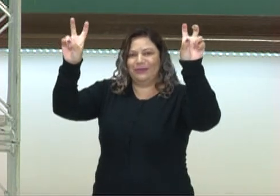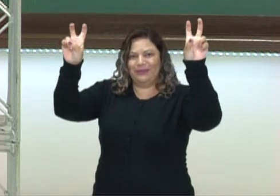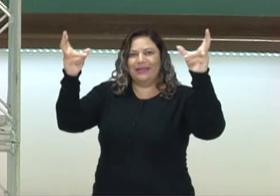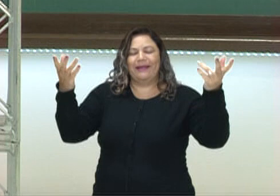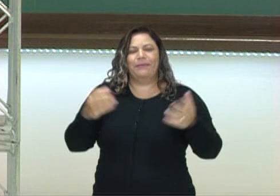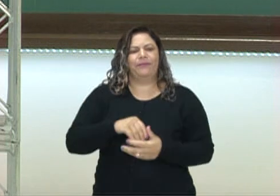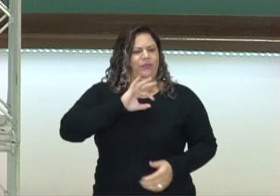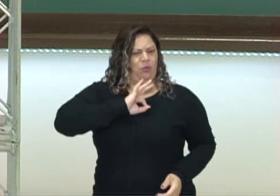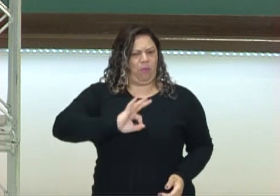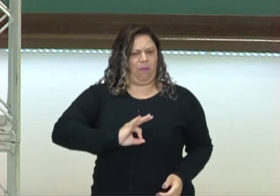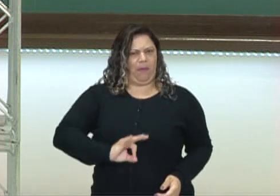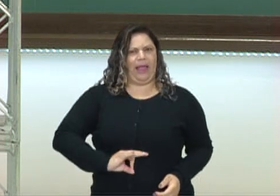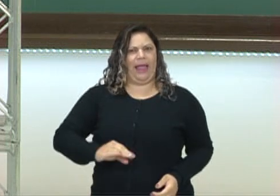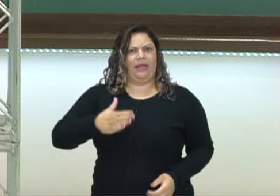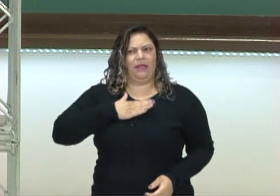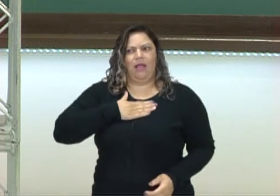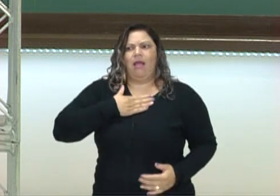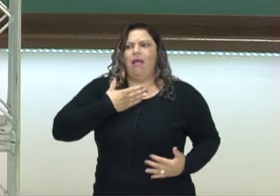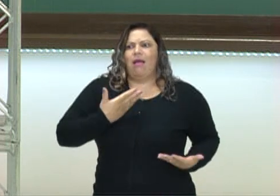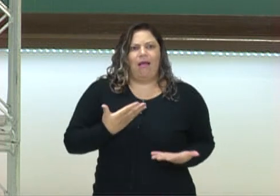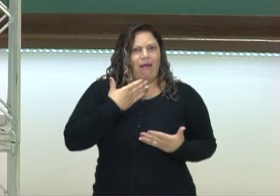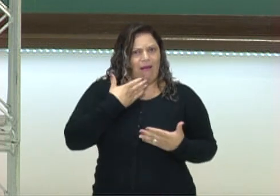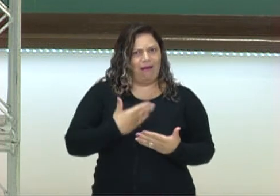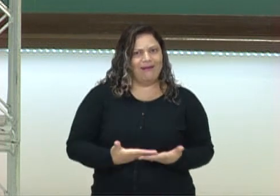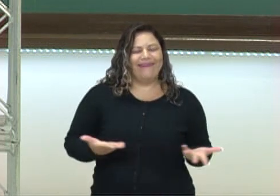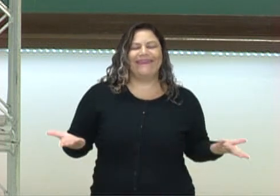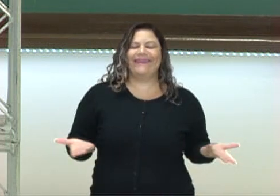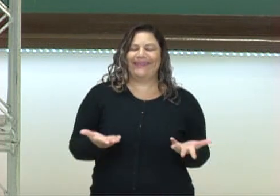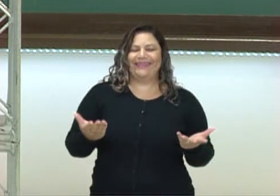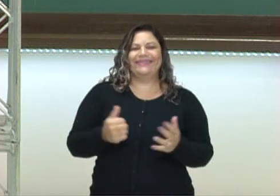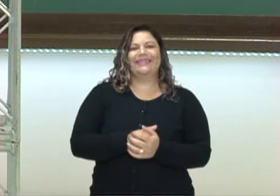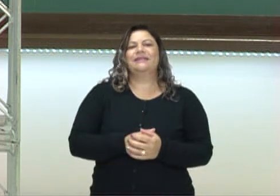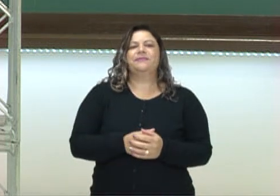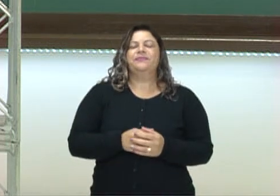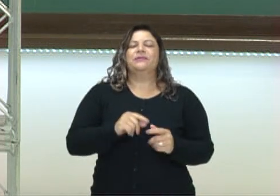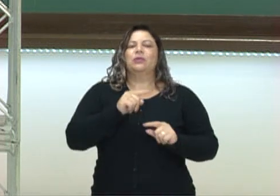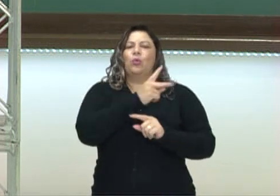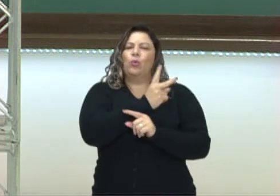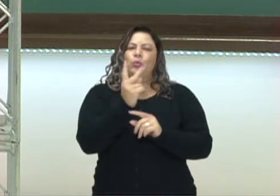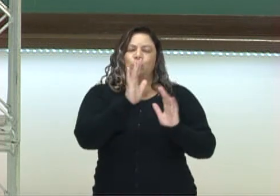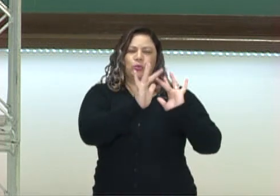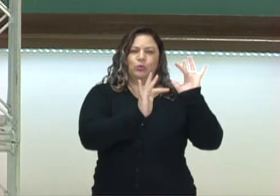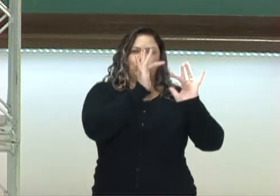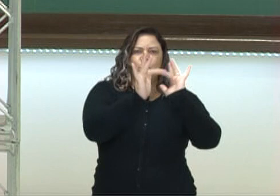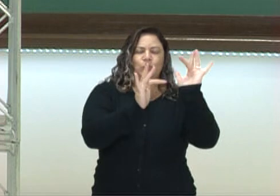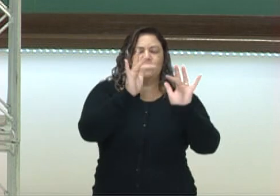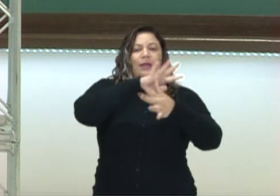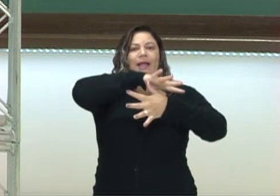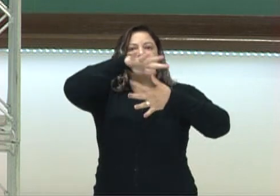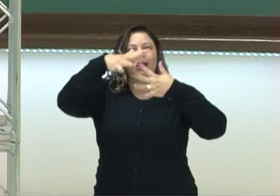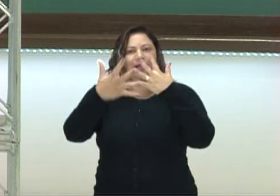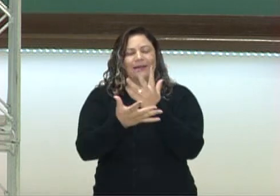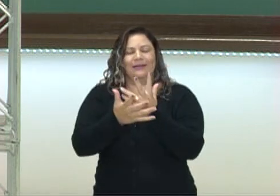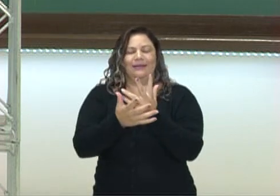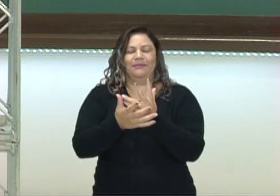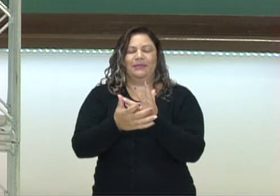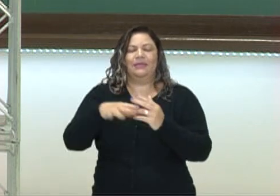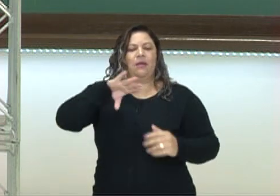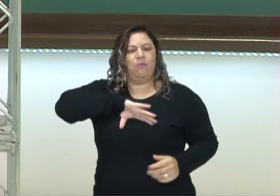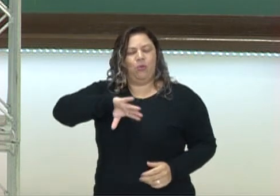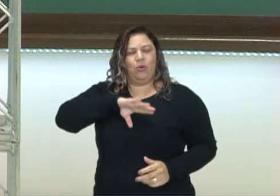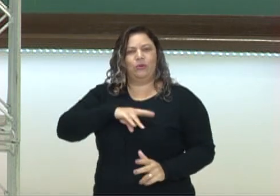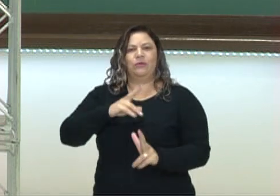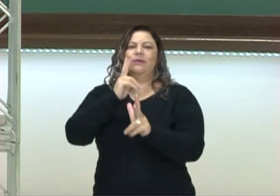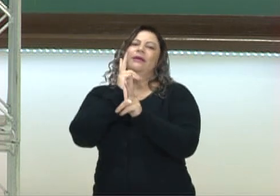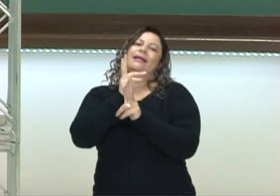padre surpreendendo os noivos e celebrando o casamento, a cerimônia, em linguagem de sinais e em português ao mesmo tempo.